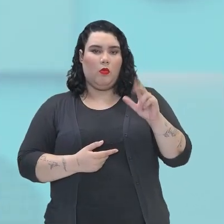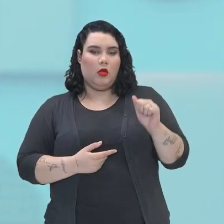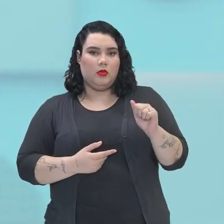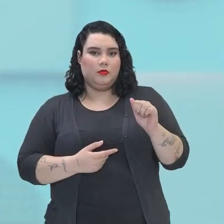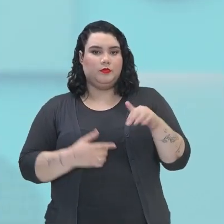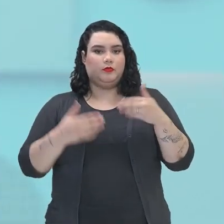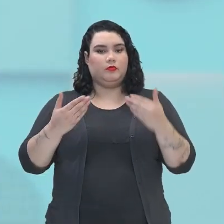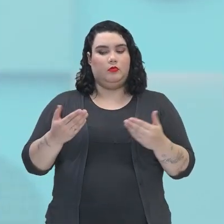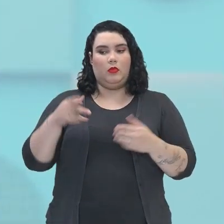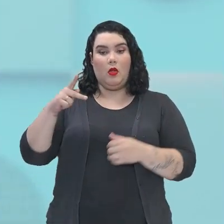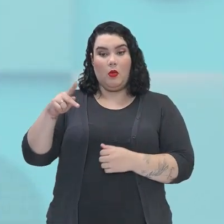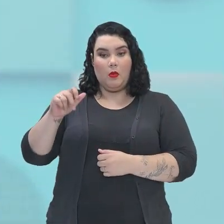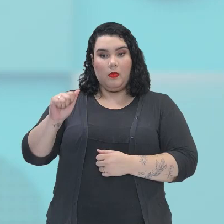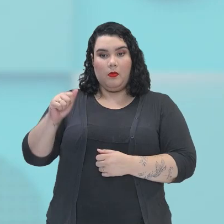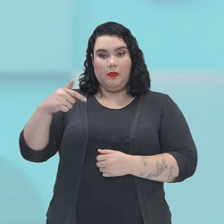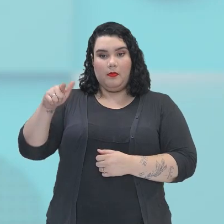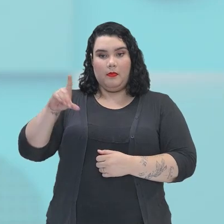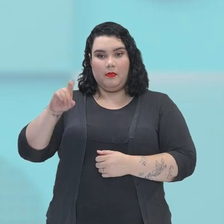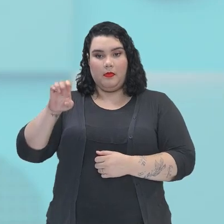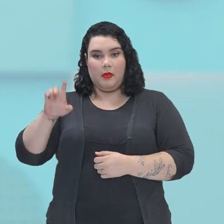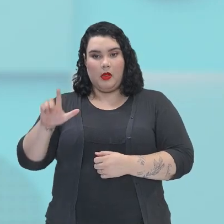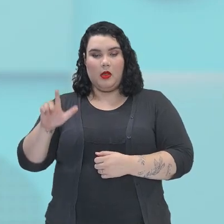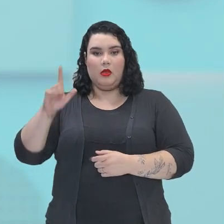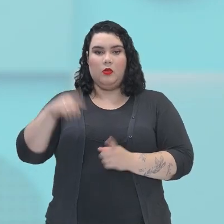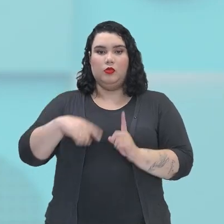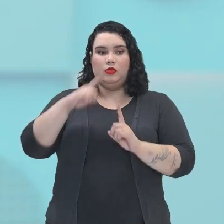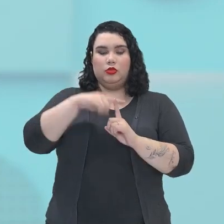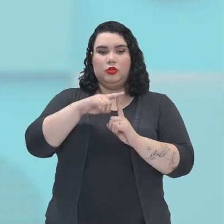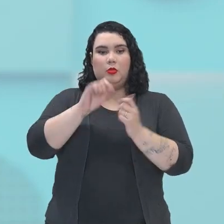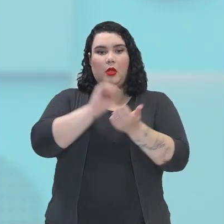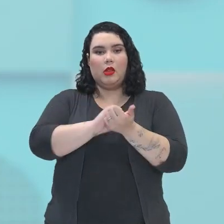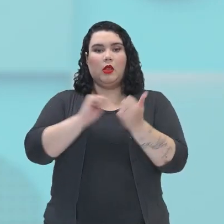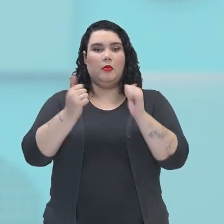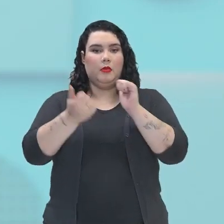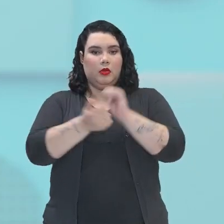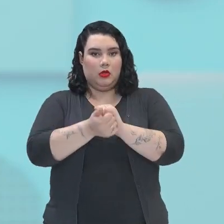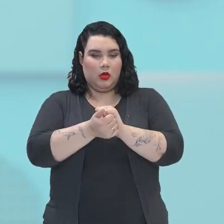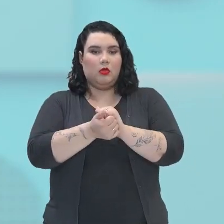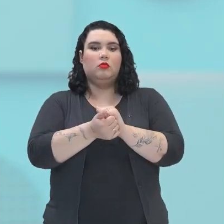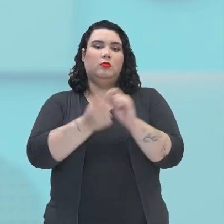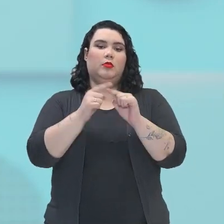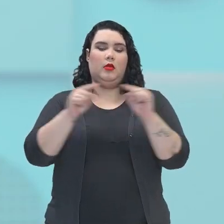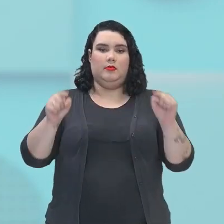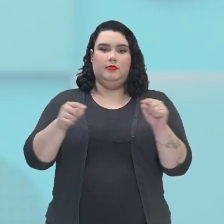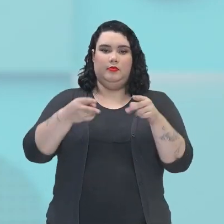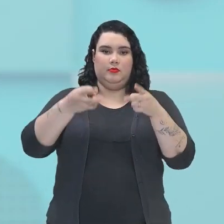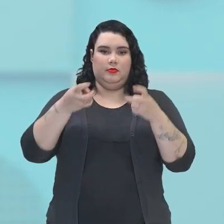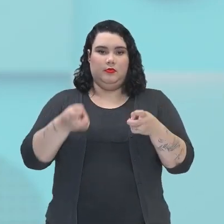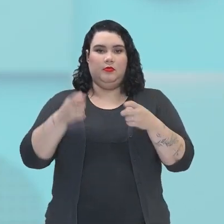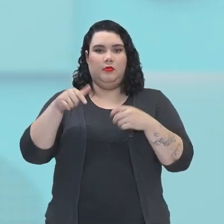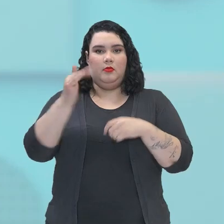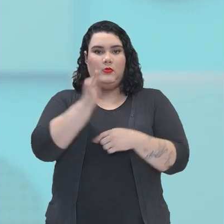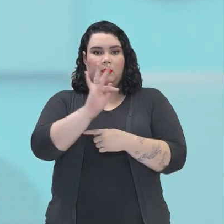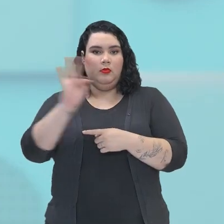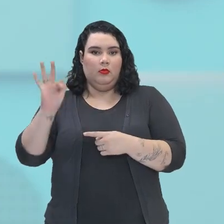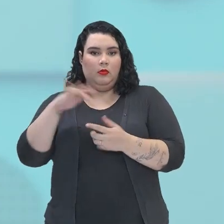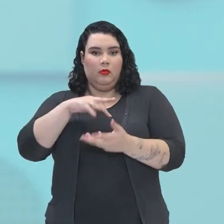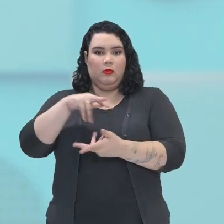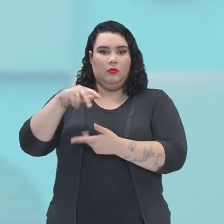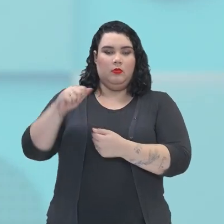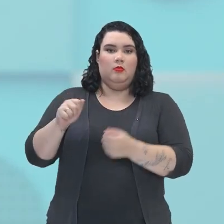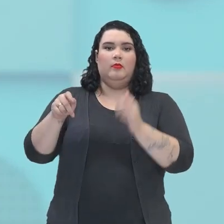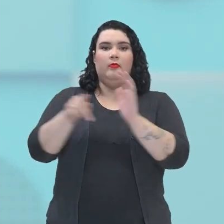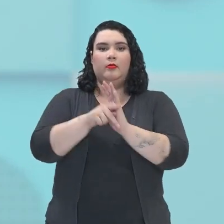modalidade adaptada do tênis de quadra, mas ele é reconhecido pela Federação Internacional de